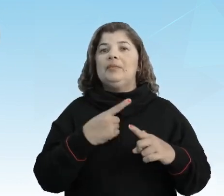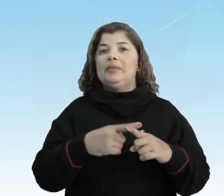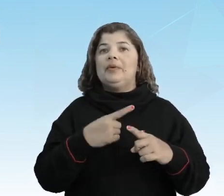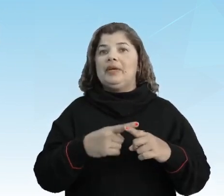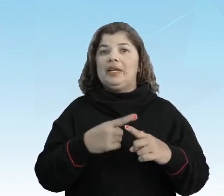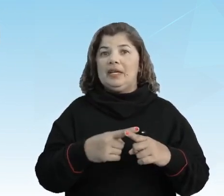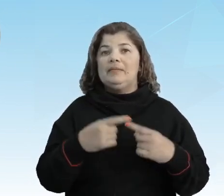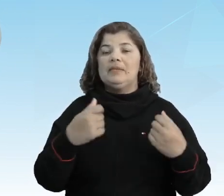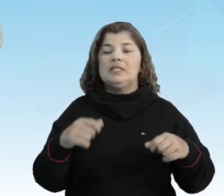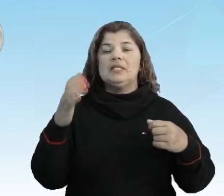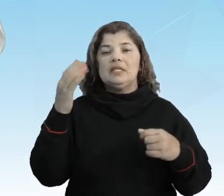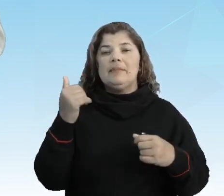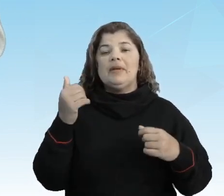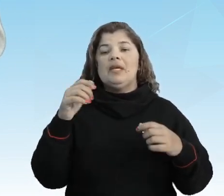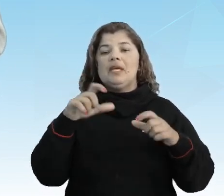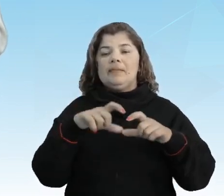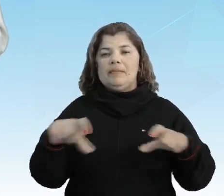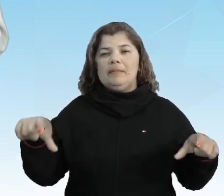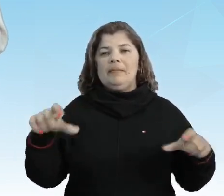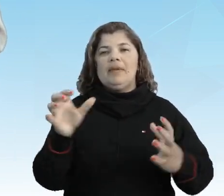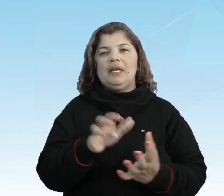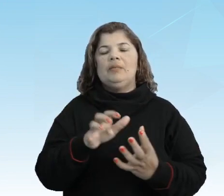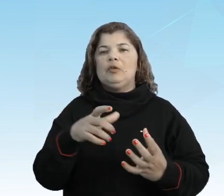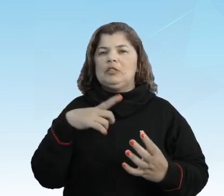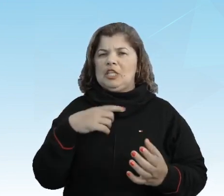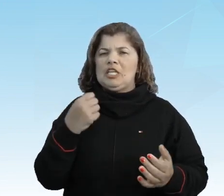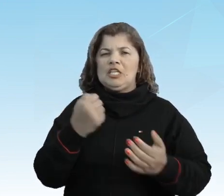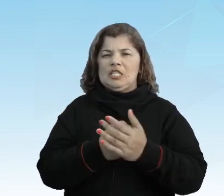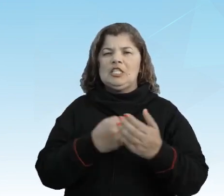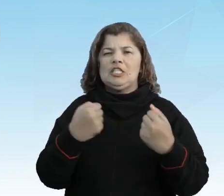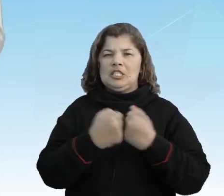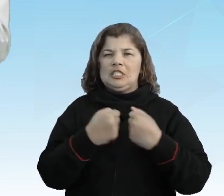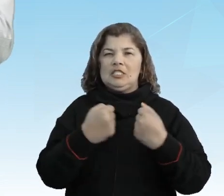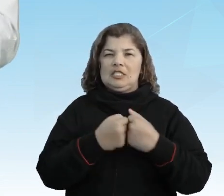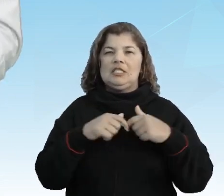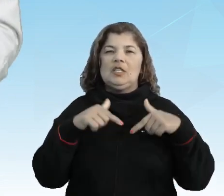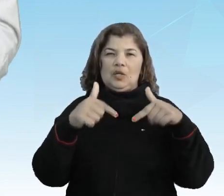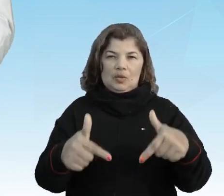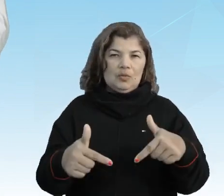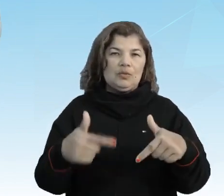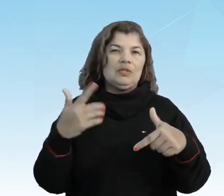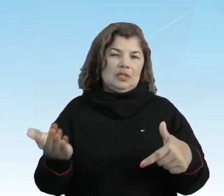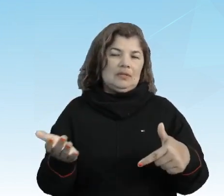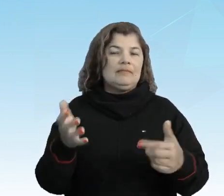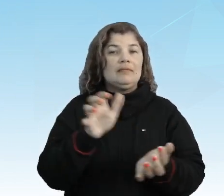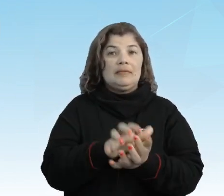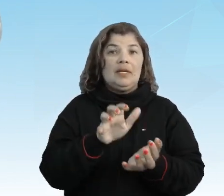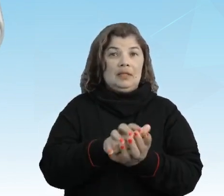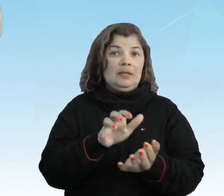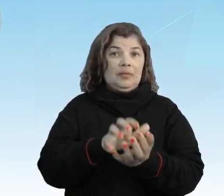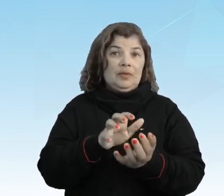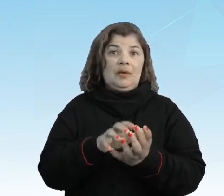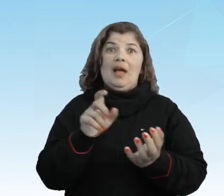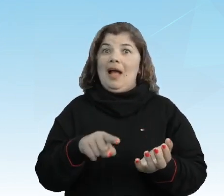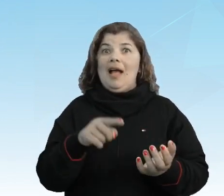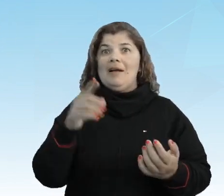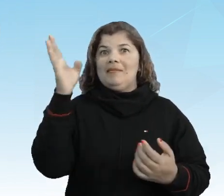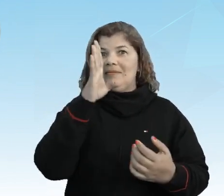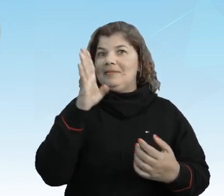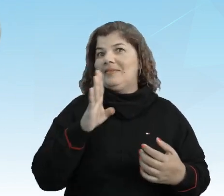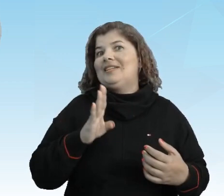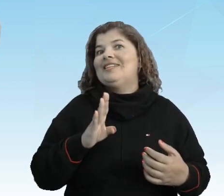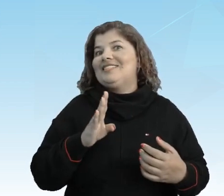que o nosso estado ele tem essa resistência, essa luta, não é isso? Pernambuco, na verdade, é o